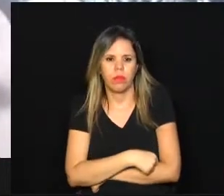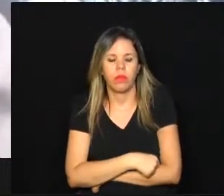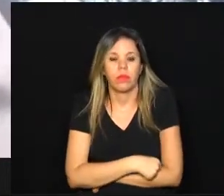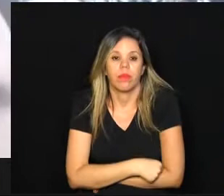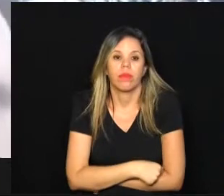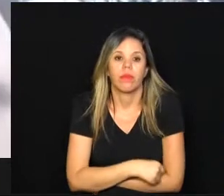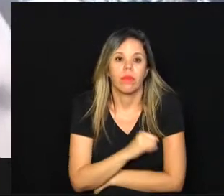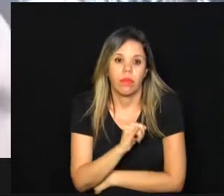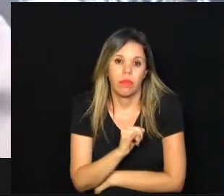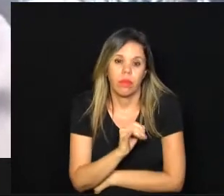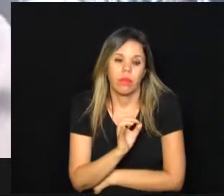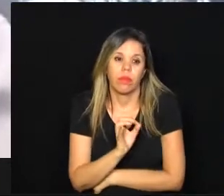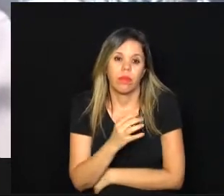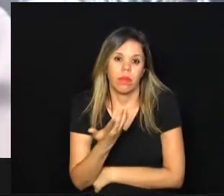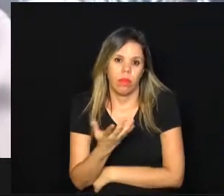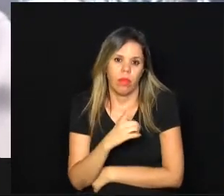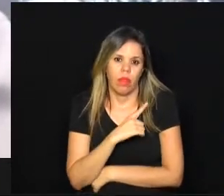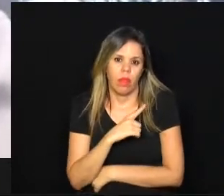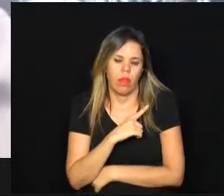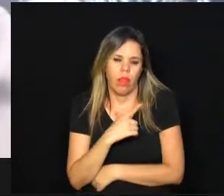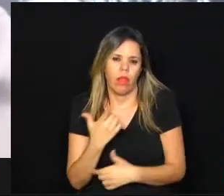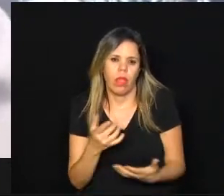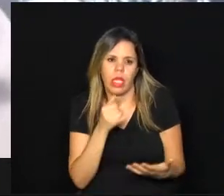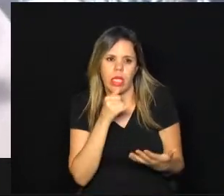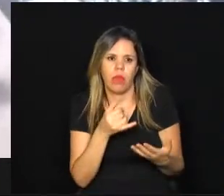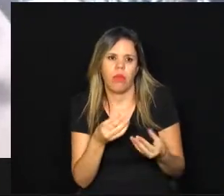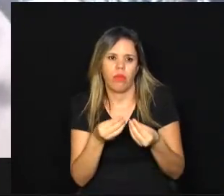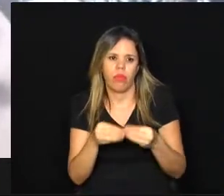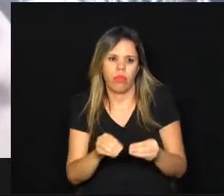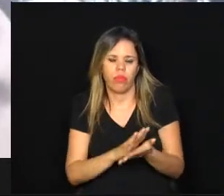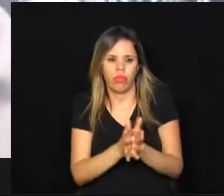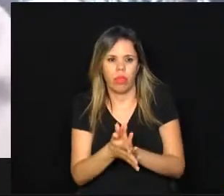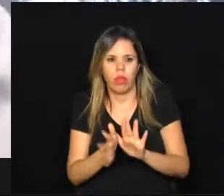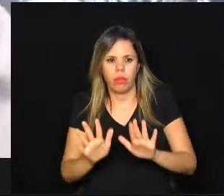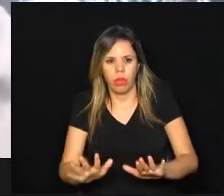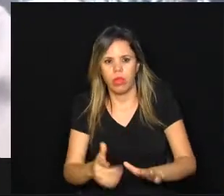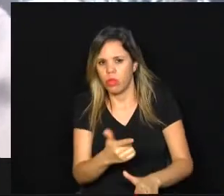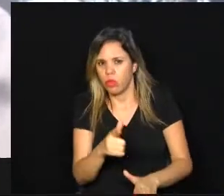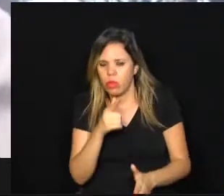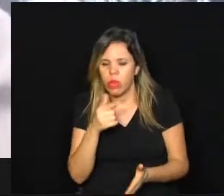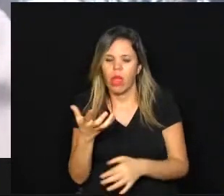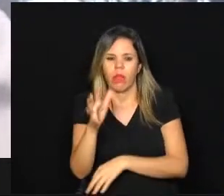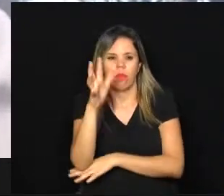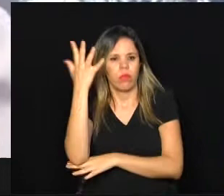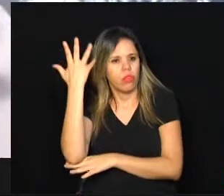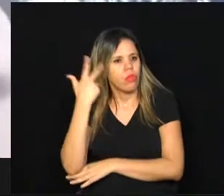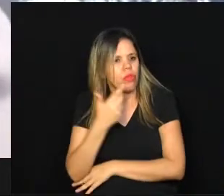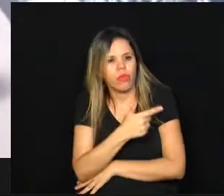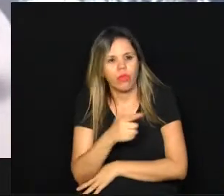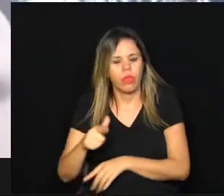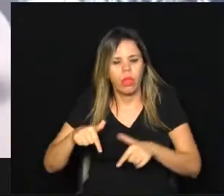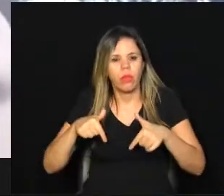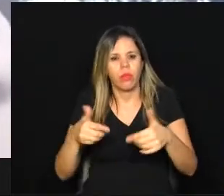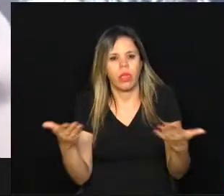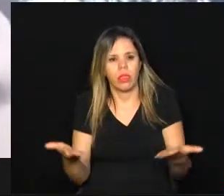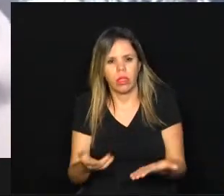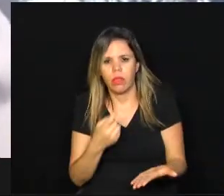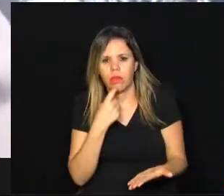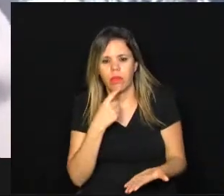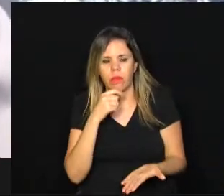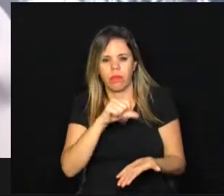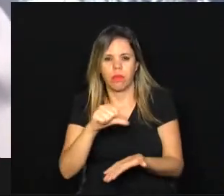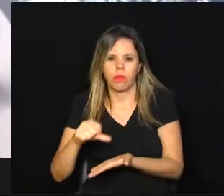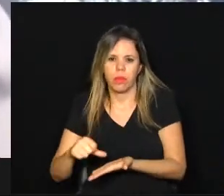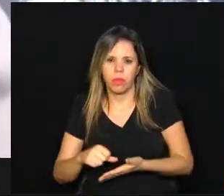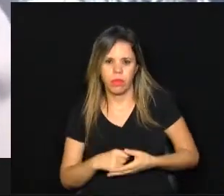porque justamente onde há a degradação é onde não existe ali o agro atuando. Então, aqui no nosso ambiente de Campinas, onde